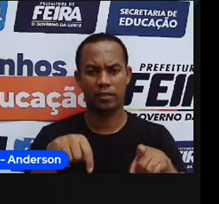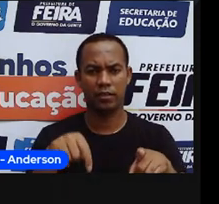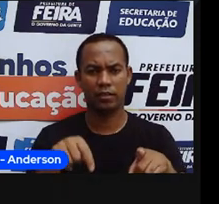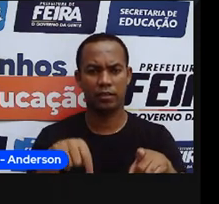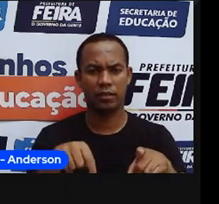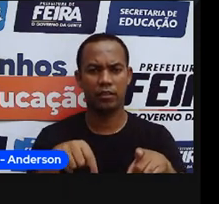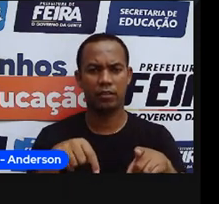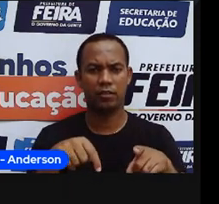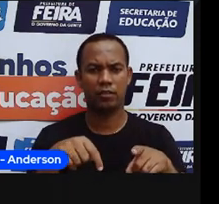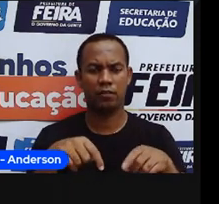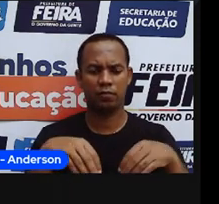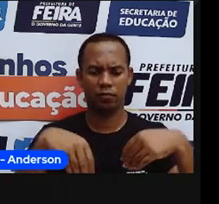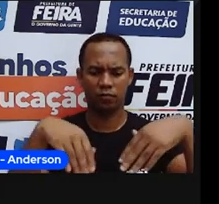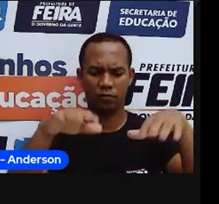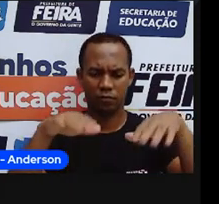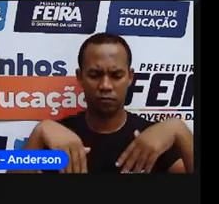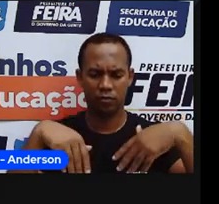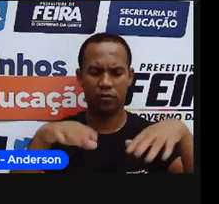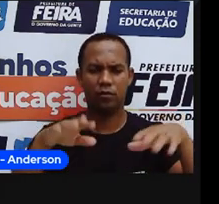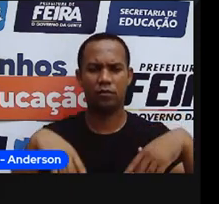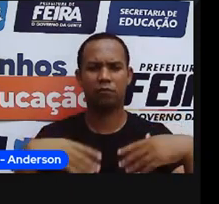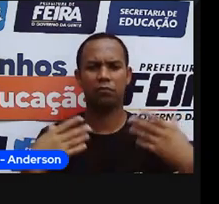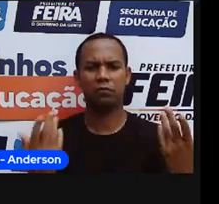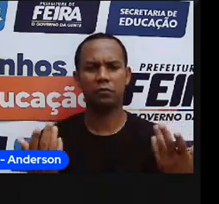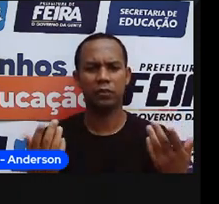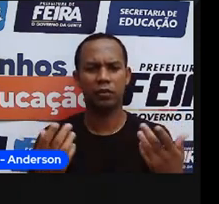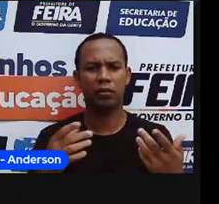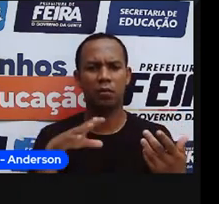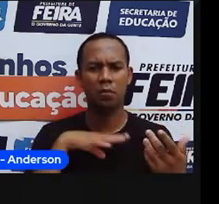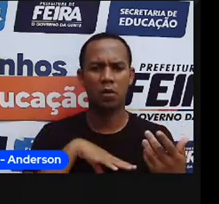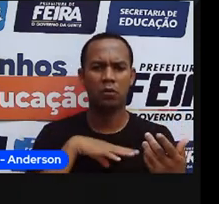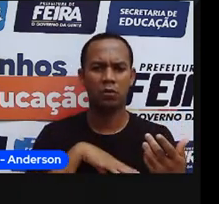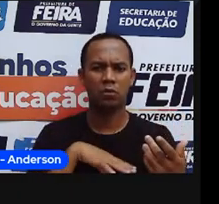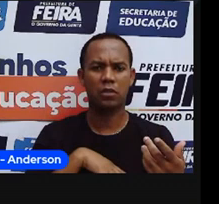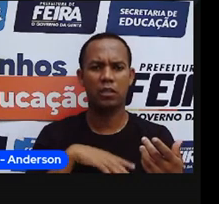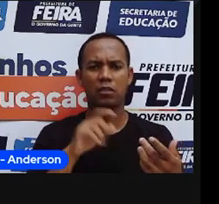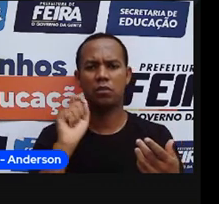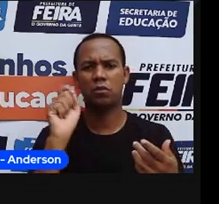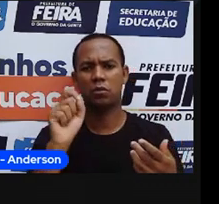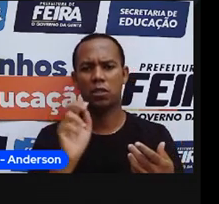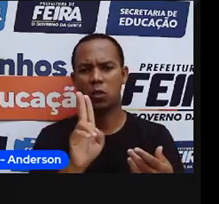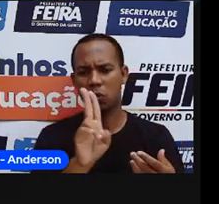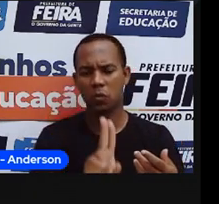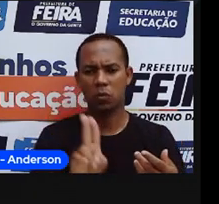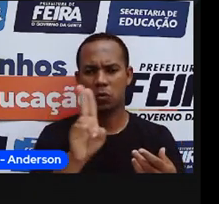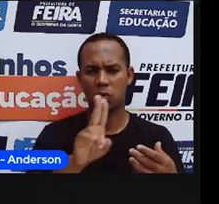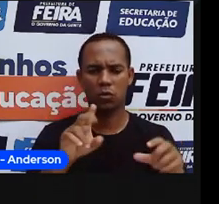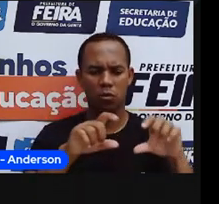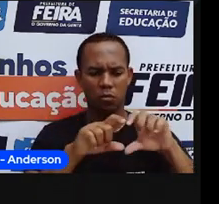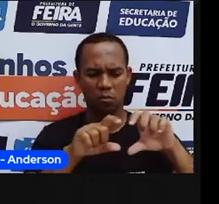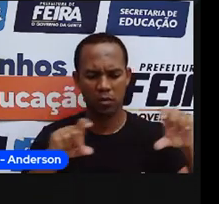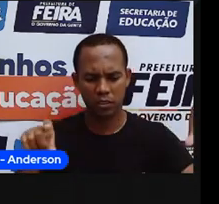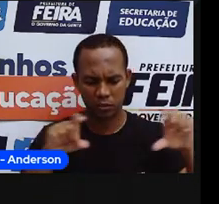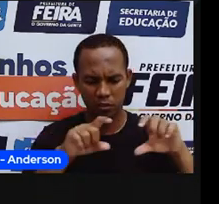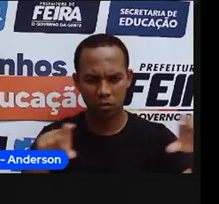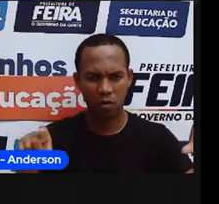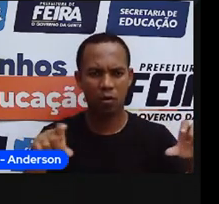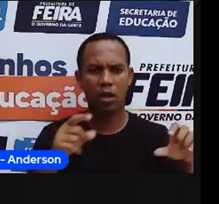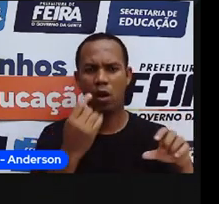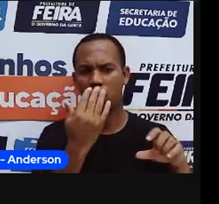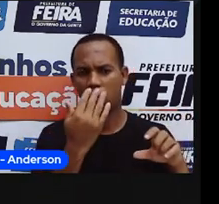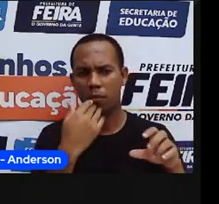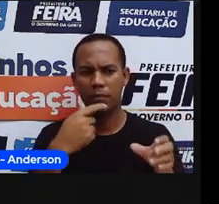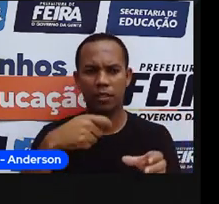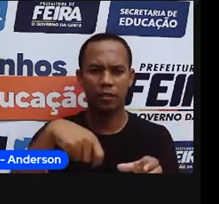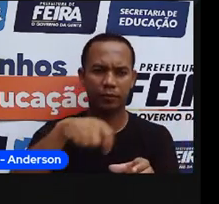brasileiro foi o trigo. Então, os portugueses passaram a usar o quê? A mandioca em sua culinária para poder o quê?